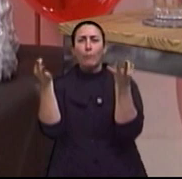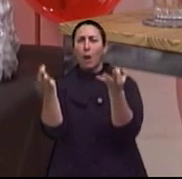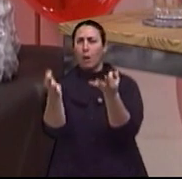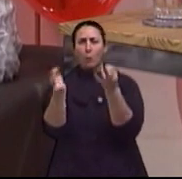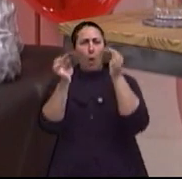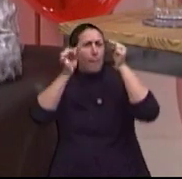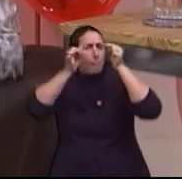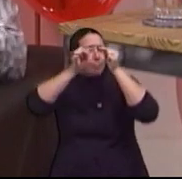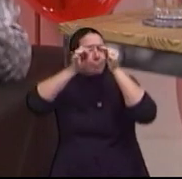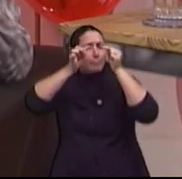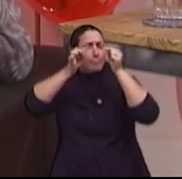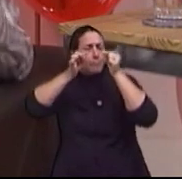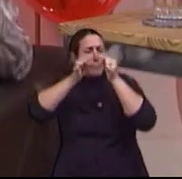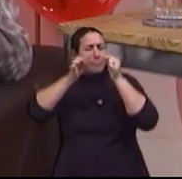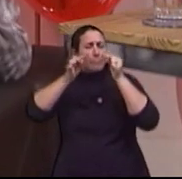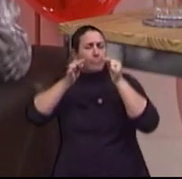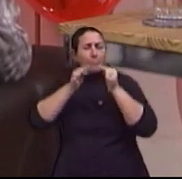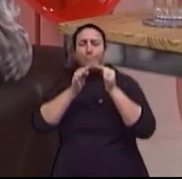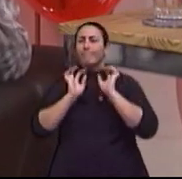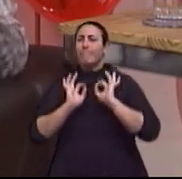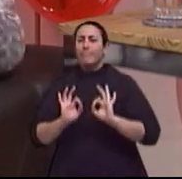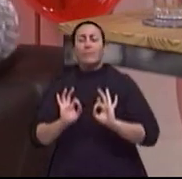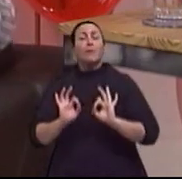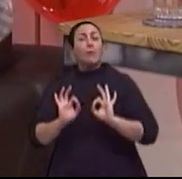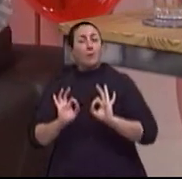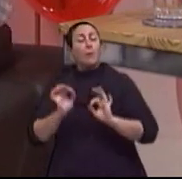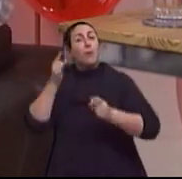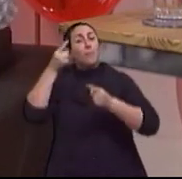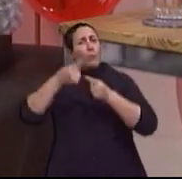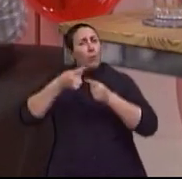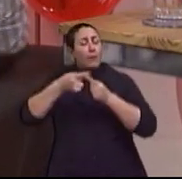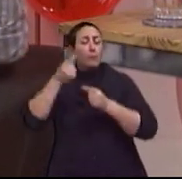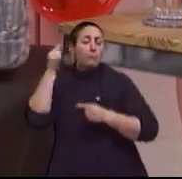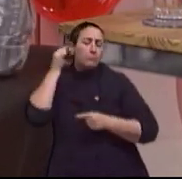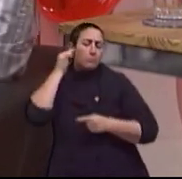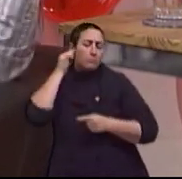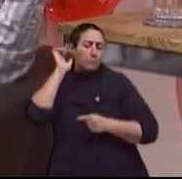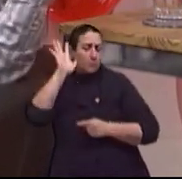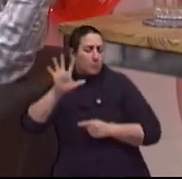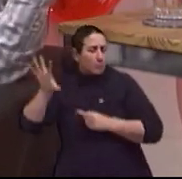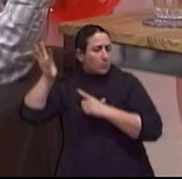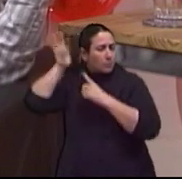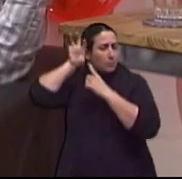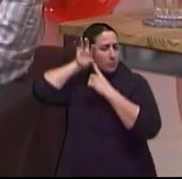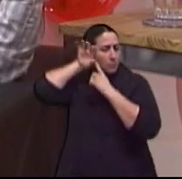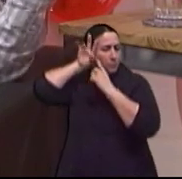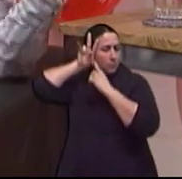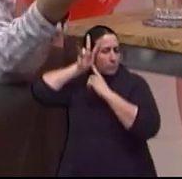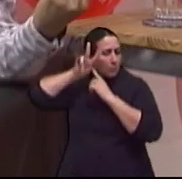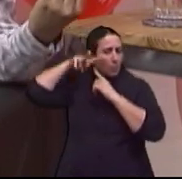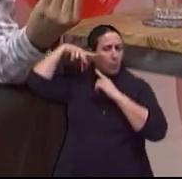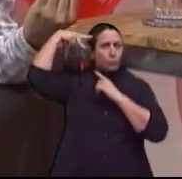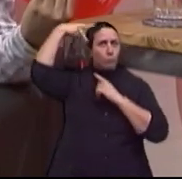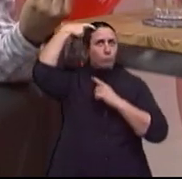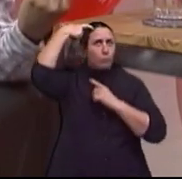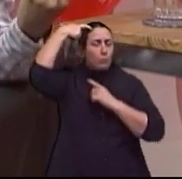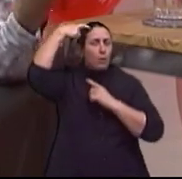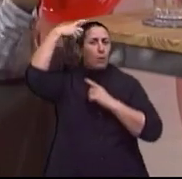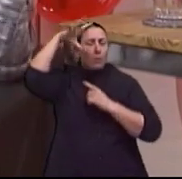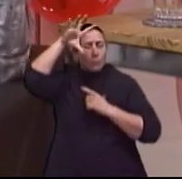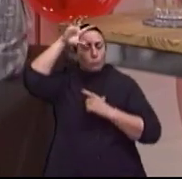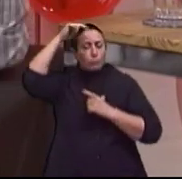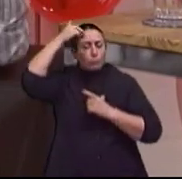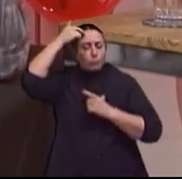realmente é um mecanismo aonde vai traduzir o som pro nosso cérebro o que a gente tem de novo